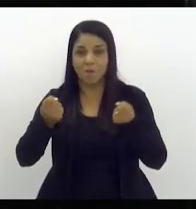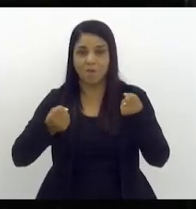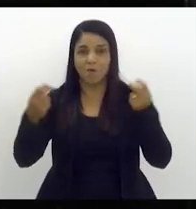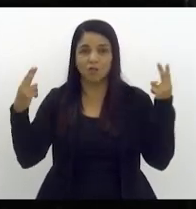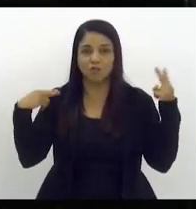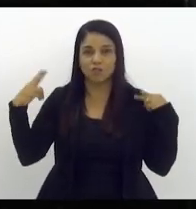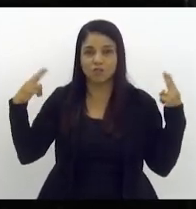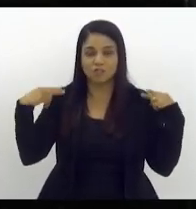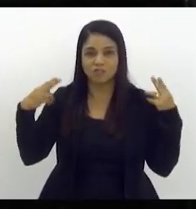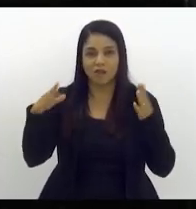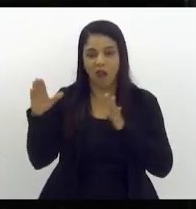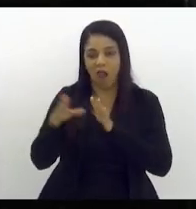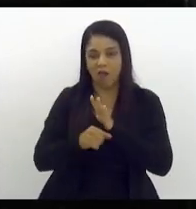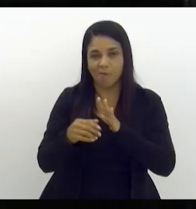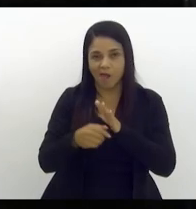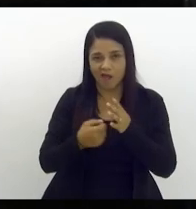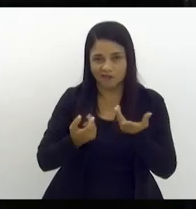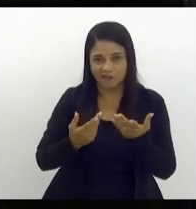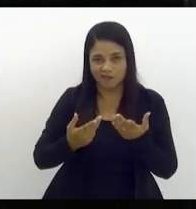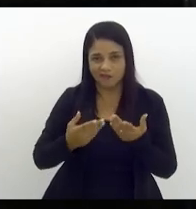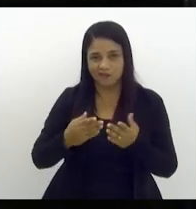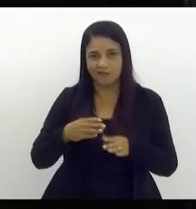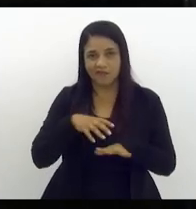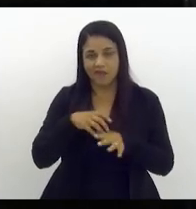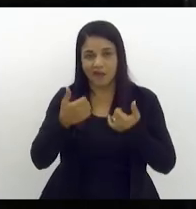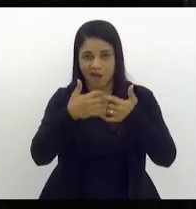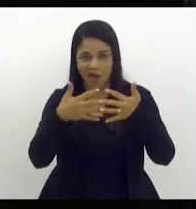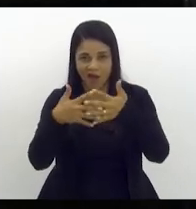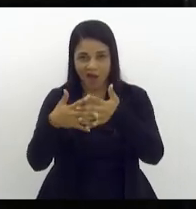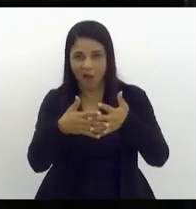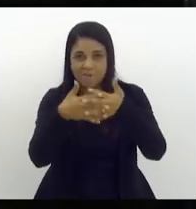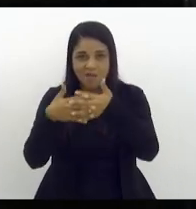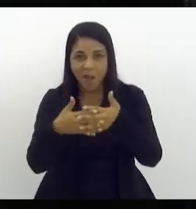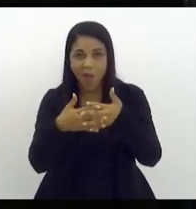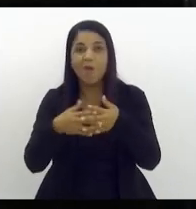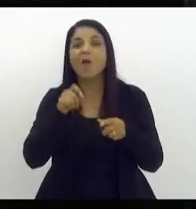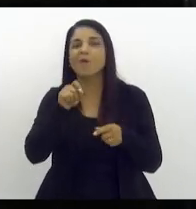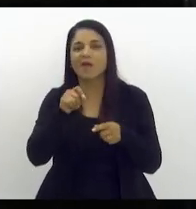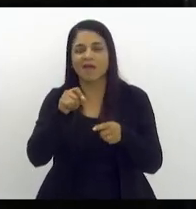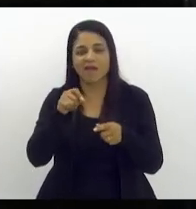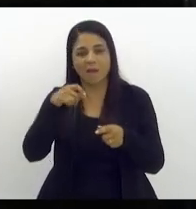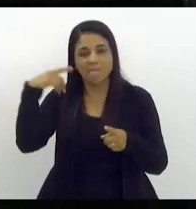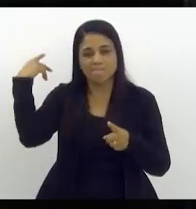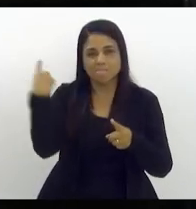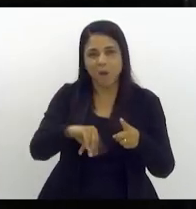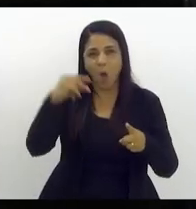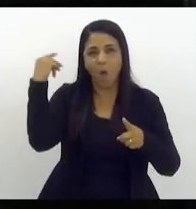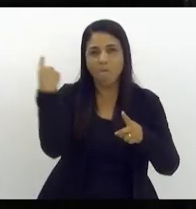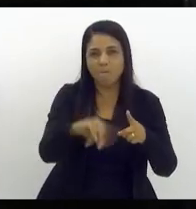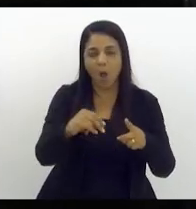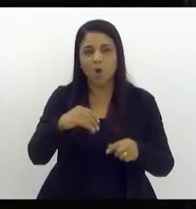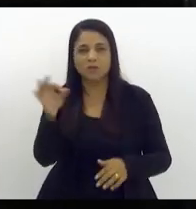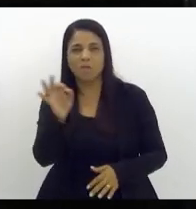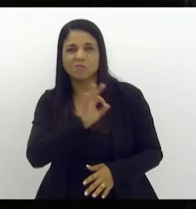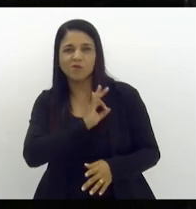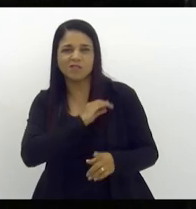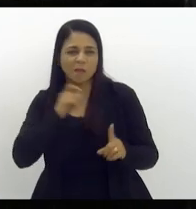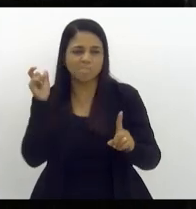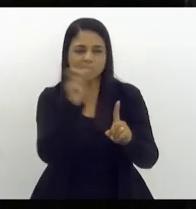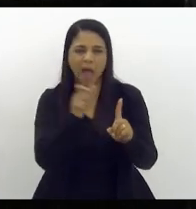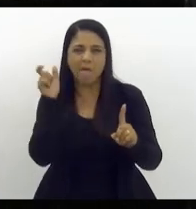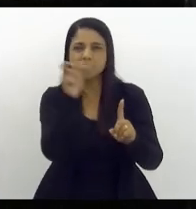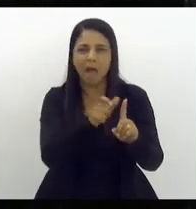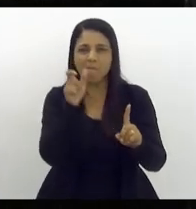faz o que querem. E aí sabe o que faz com a polícia? Pancada na polícia. Espancam a polícia, porque a polícia tem que